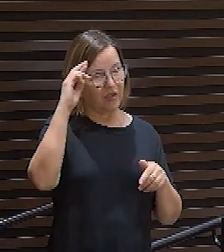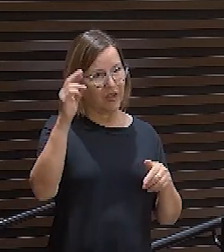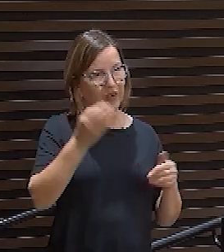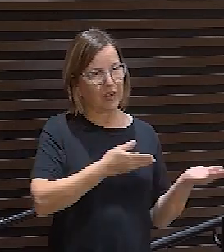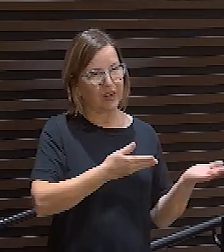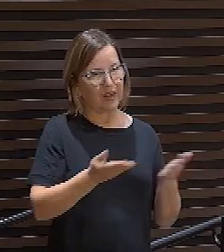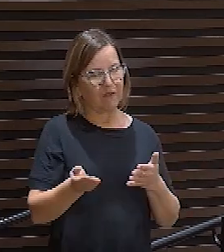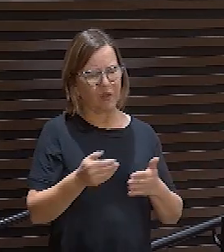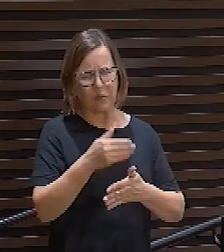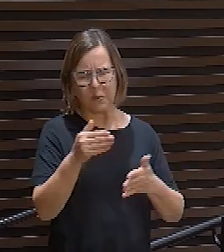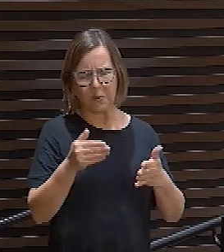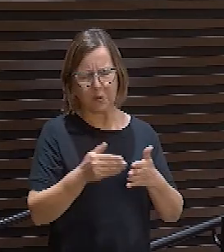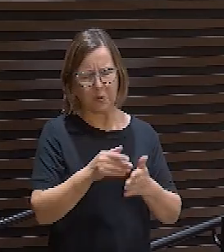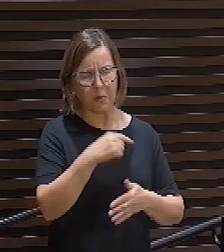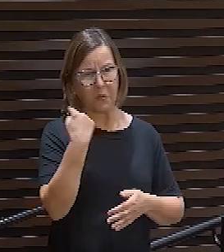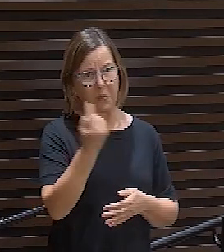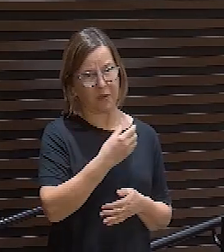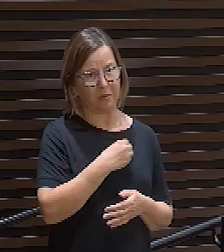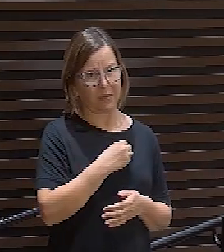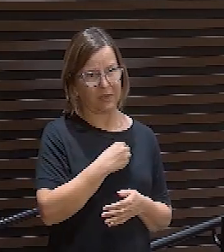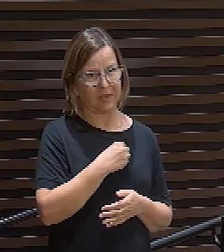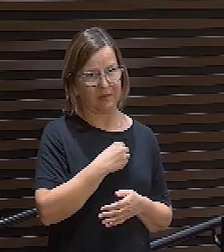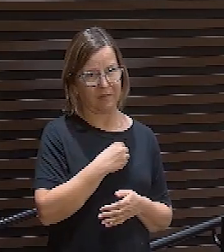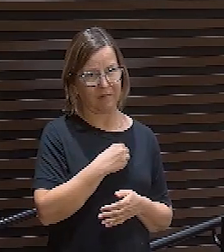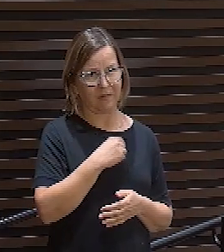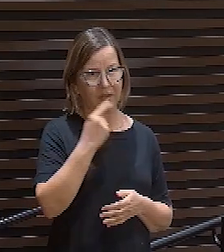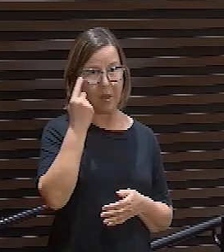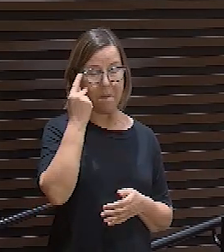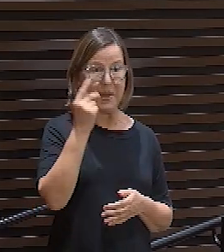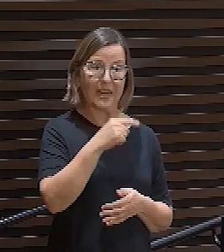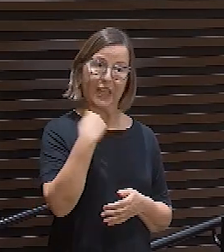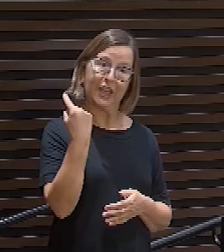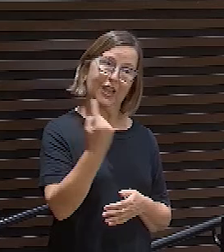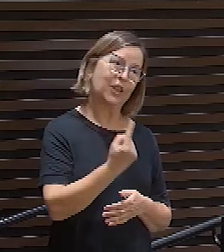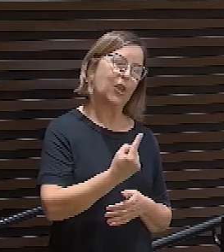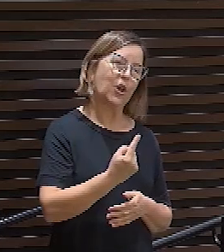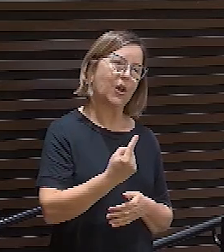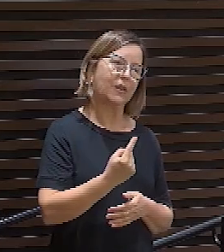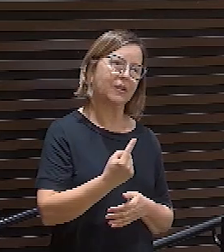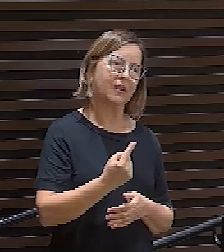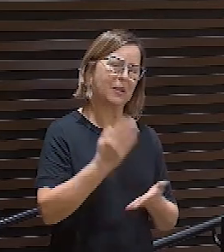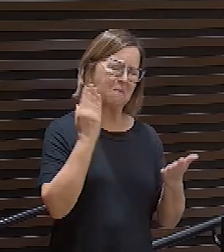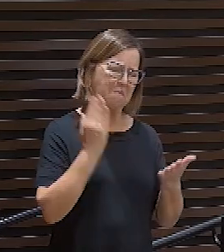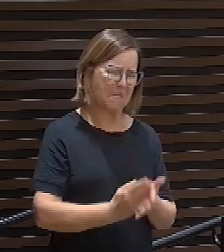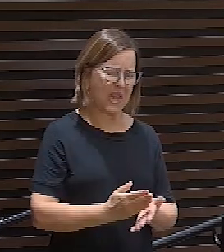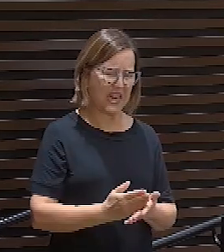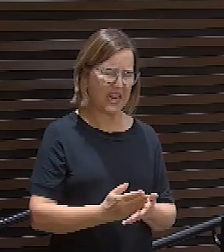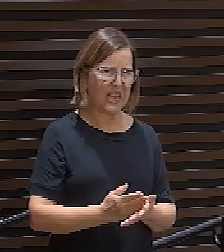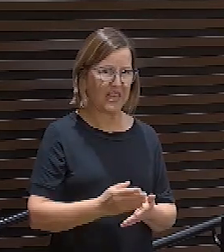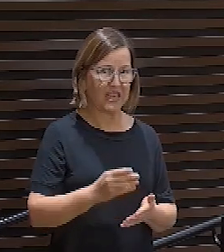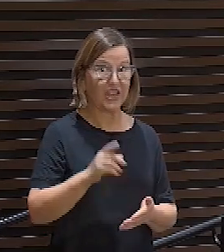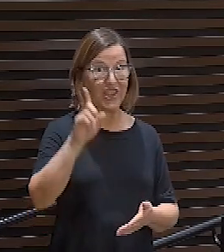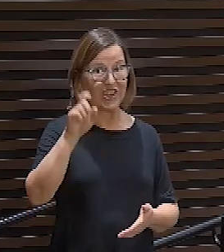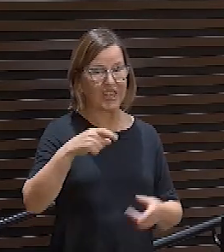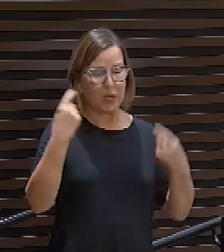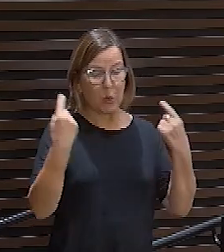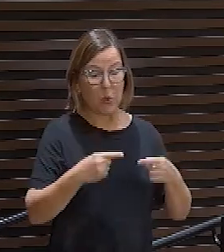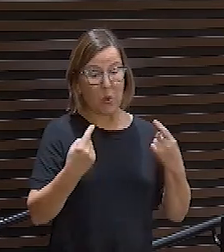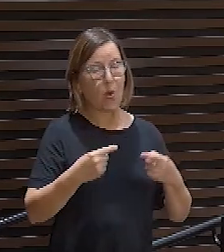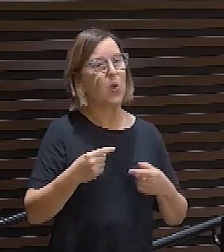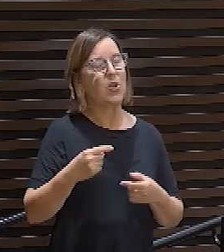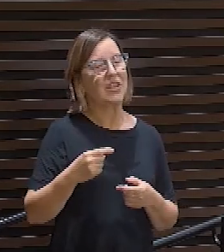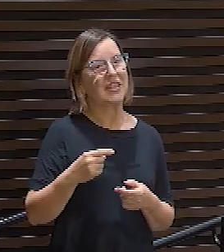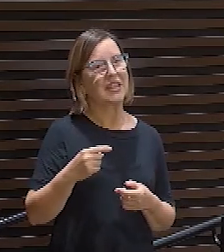fosse mais inimigos dele, para que a gente parasse de se rebelar contra ele. E por meio